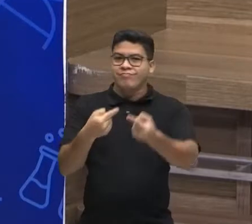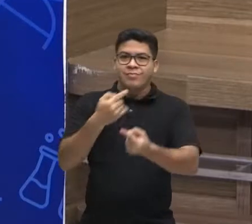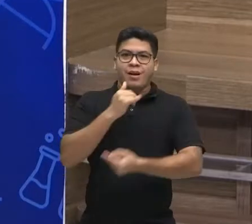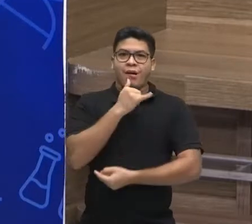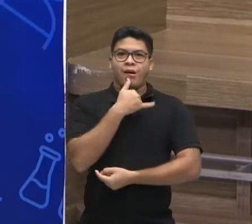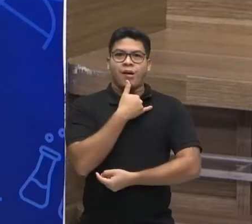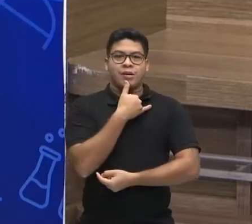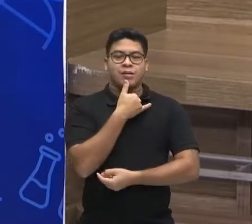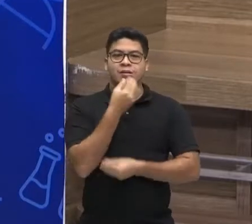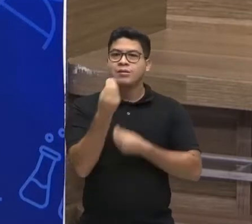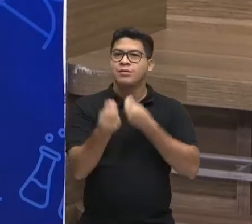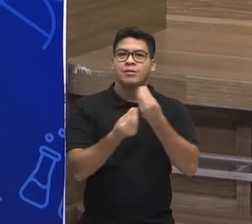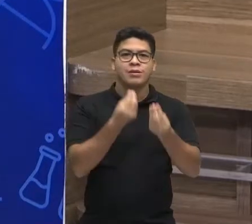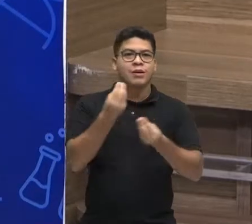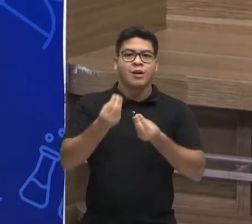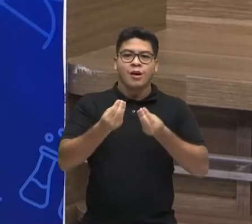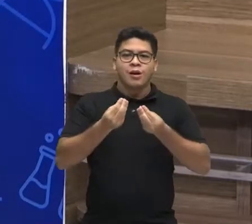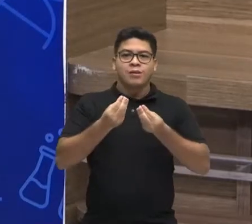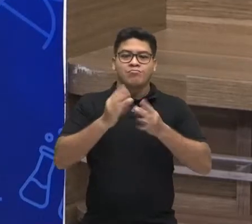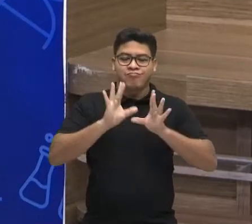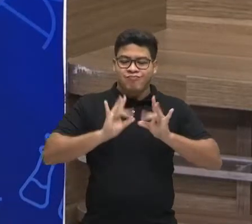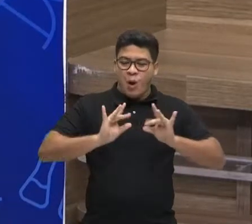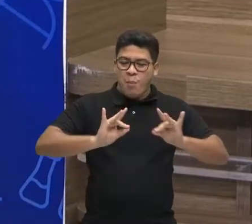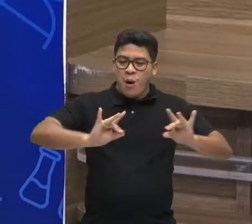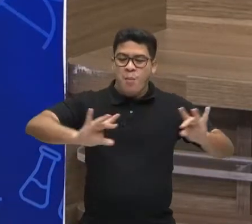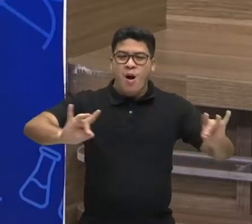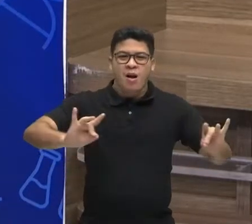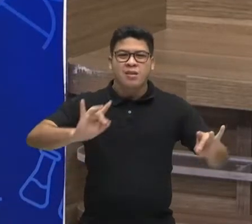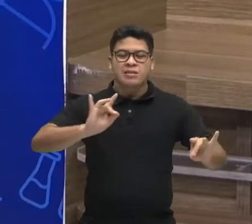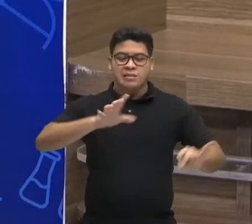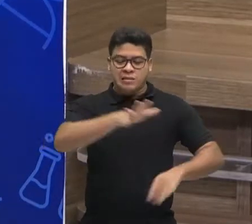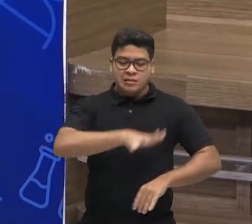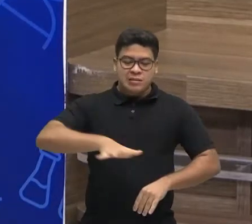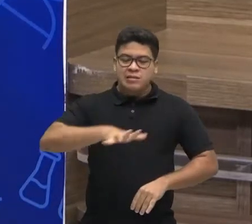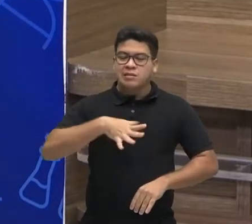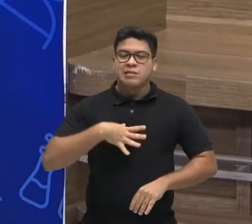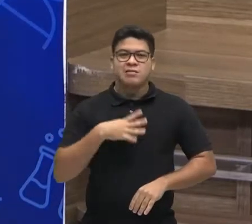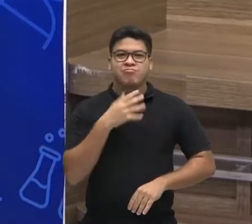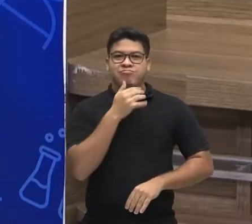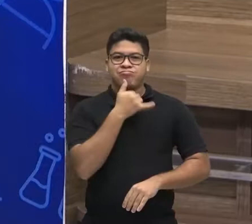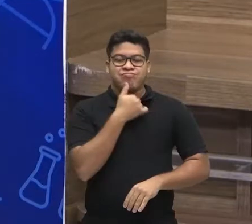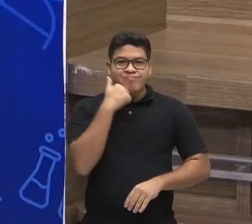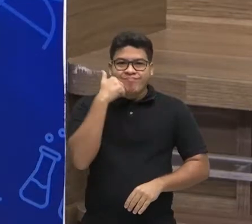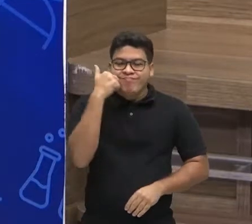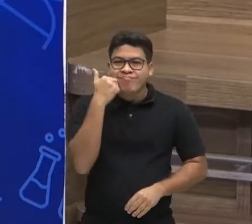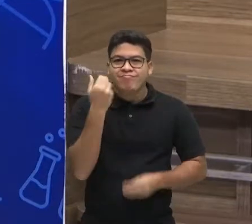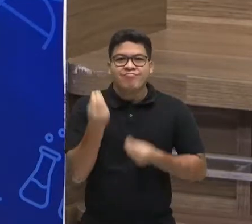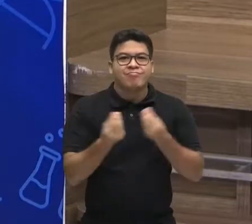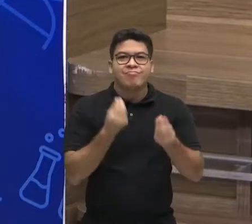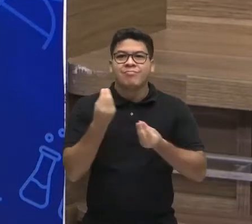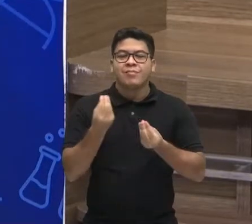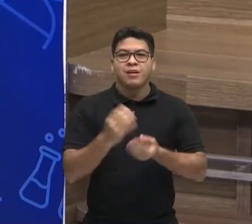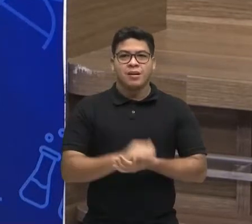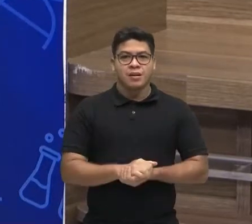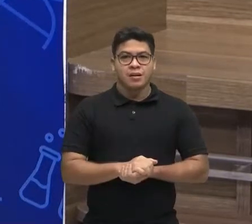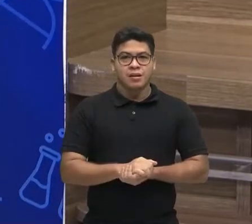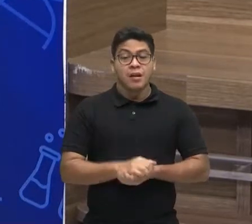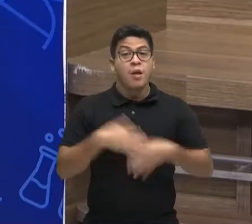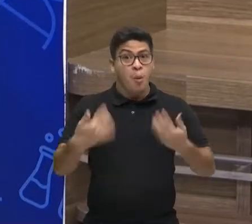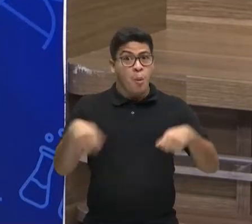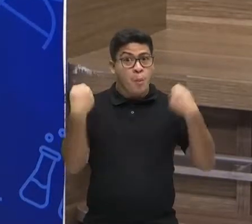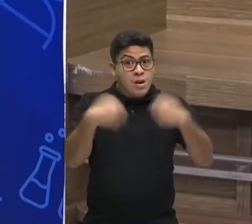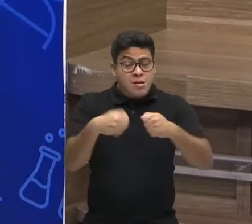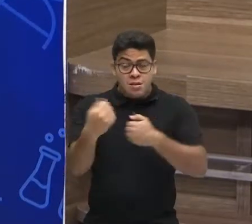não quero que ninguém saiba, mas eu também não quero ficar com ela o tempo inteiro, né? Então eu quero dividir com alguém, eu